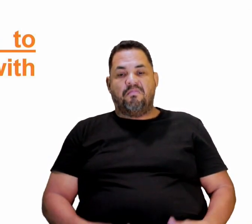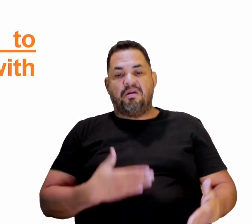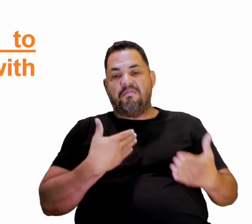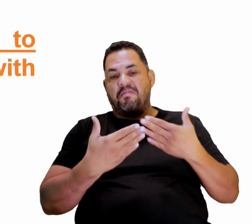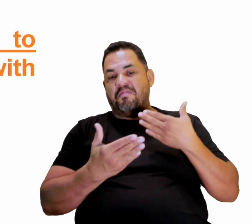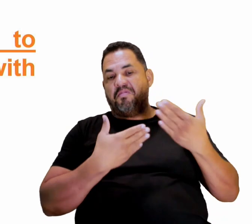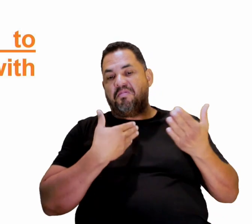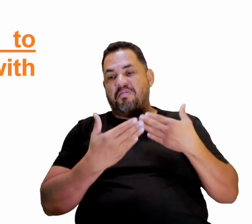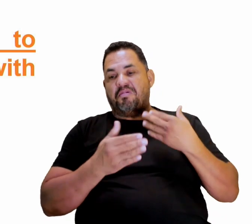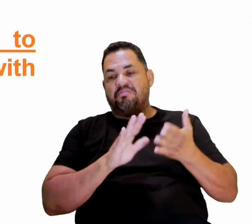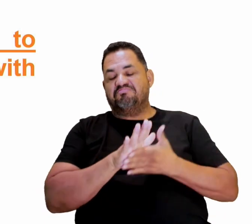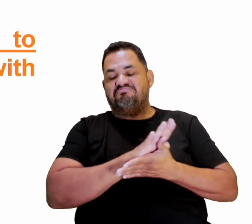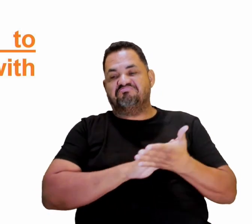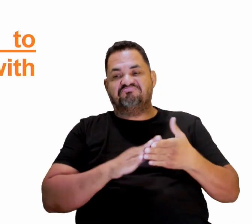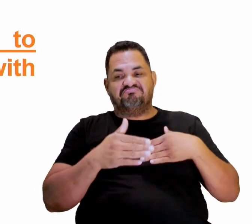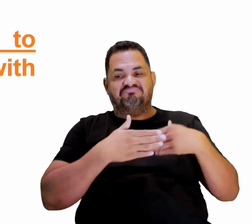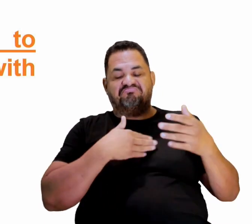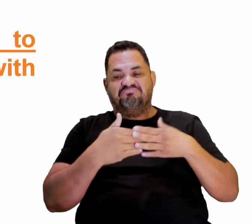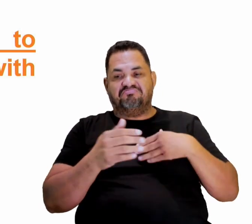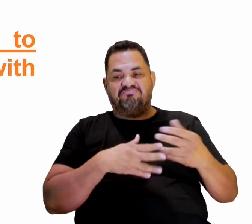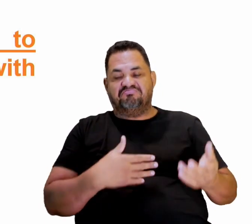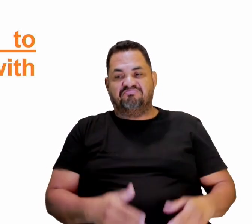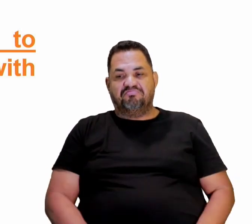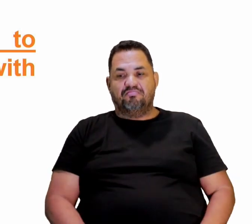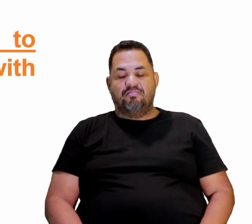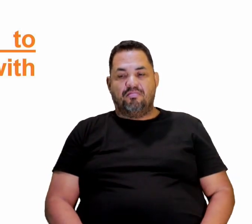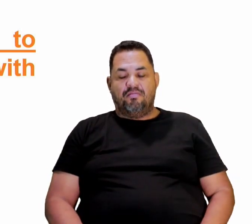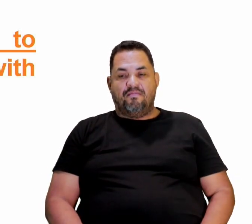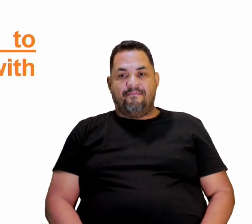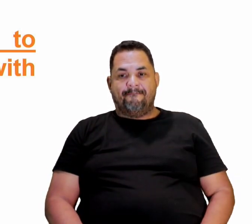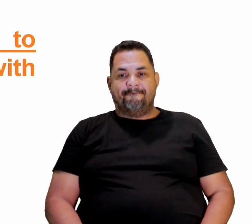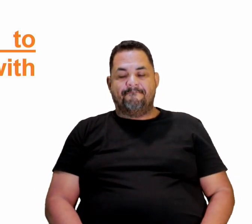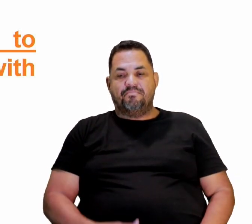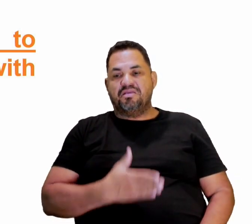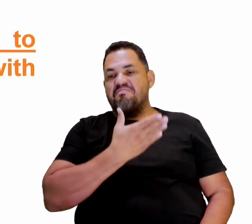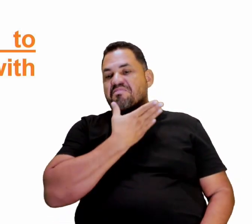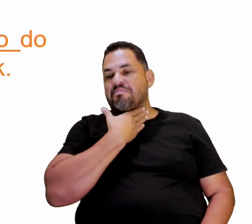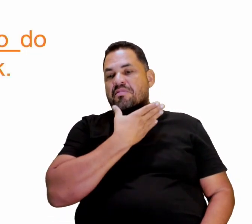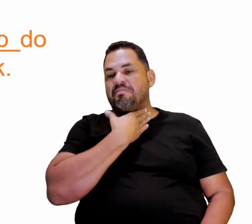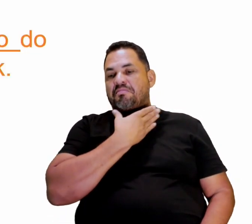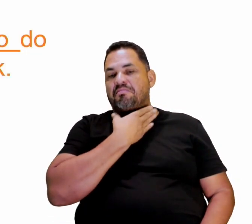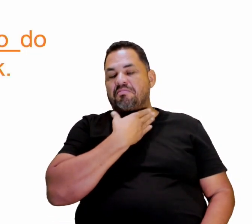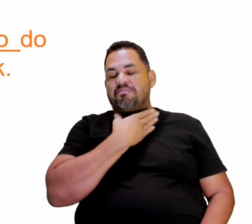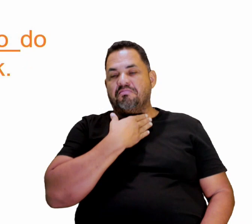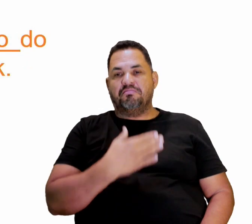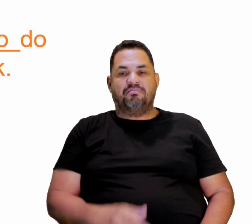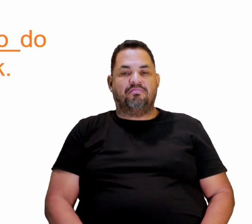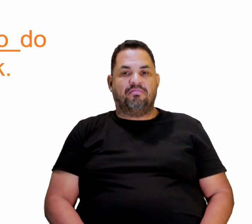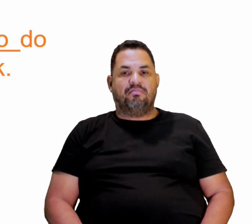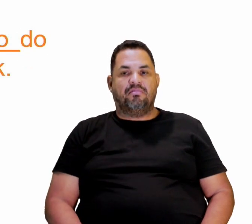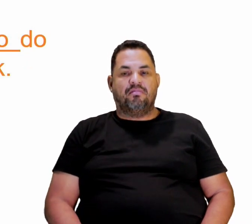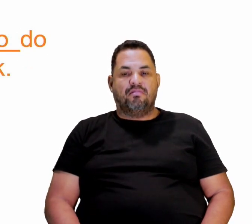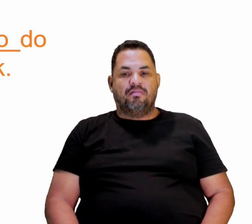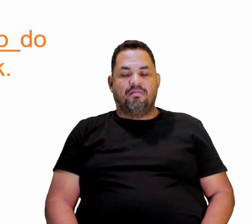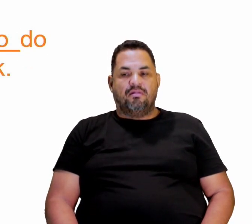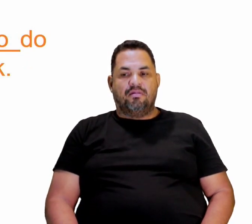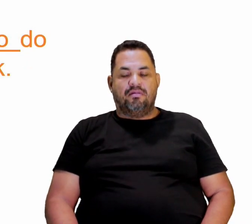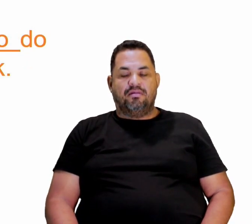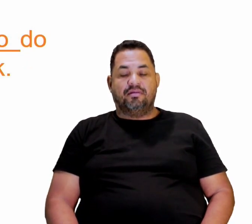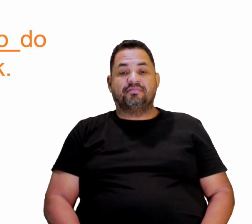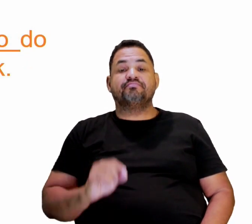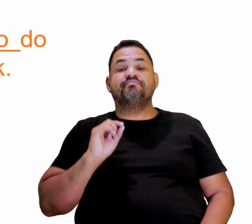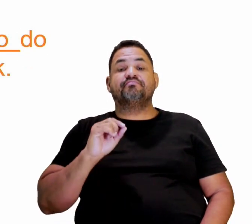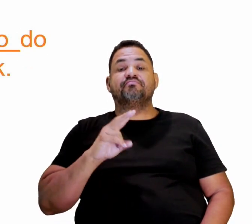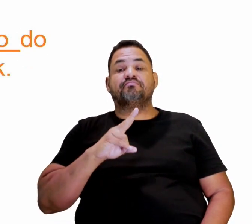with my friends tudo bem bater papo aí o Oriente do